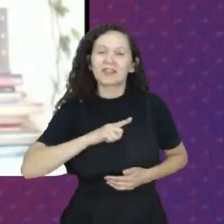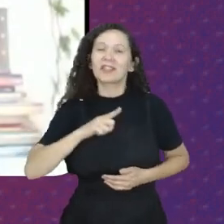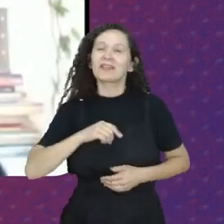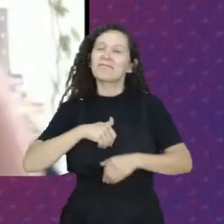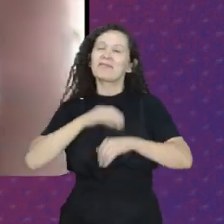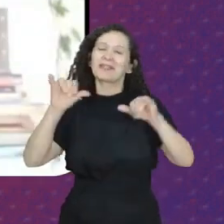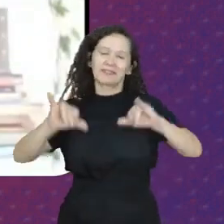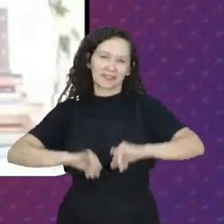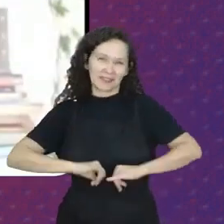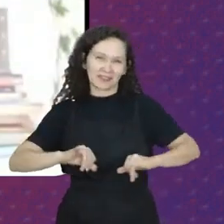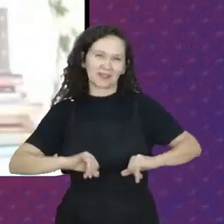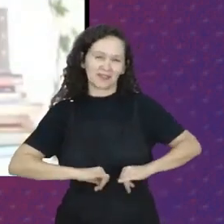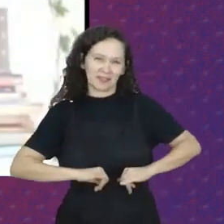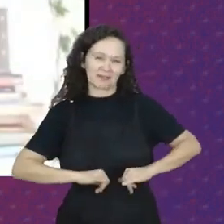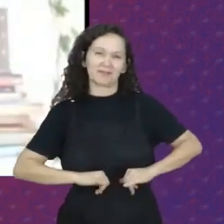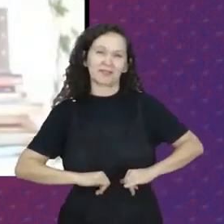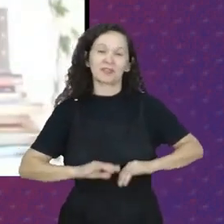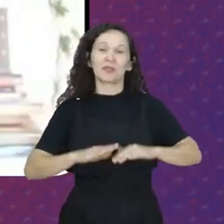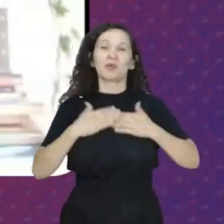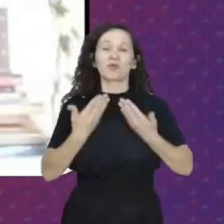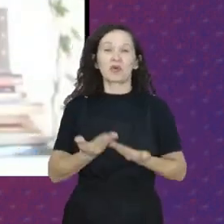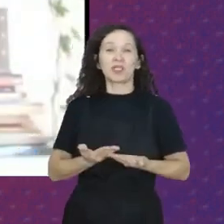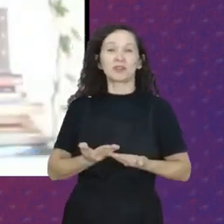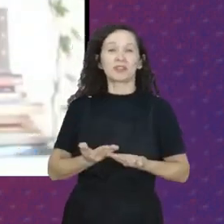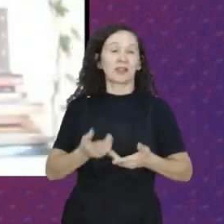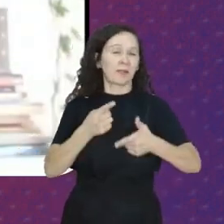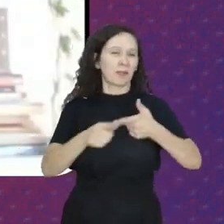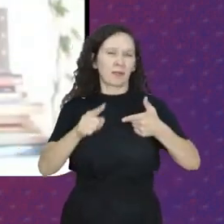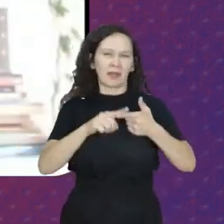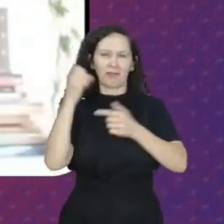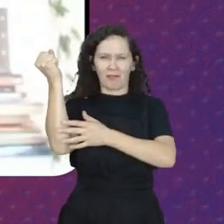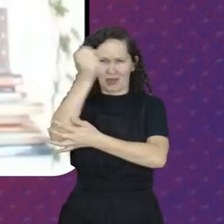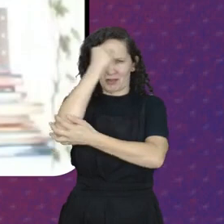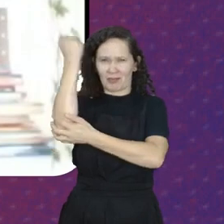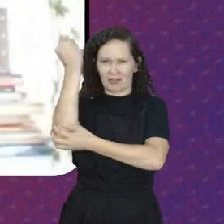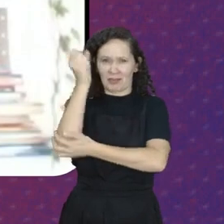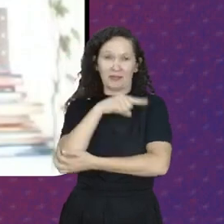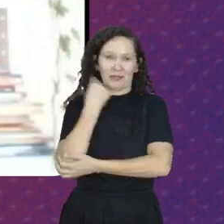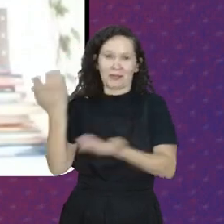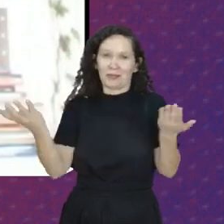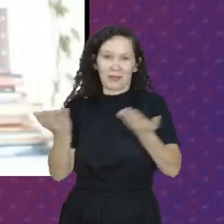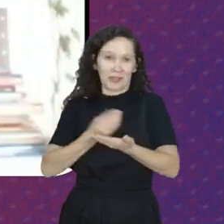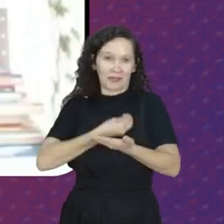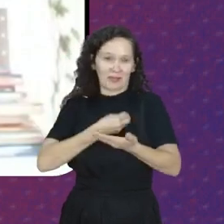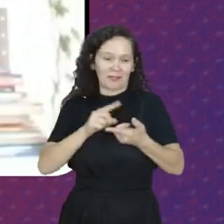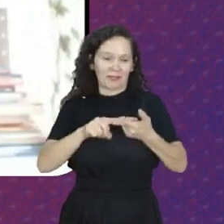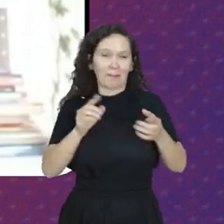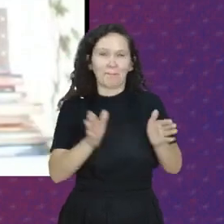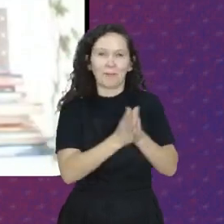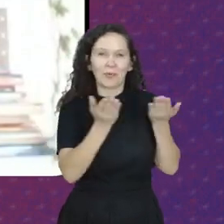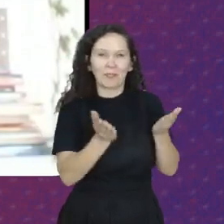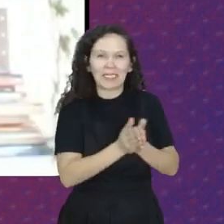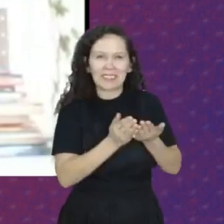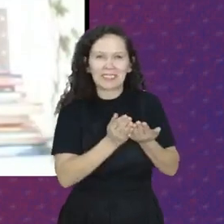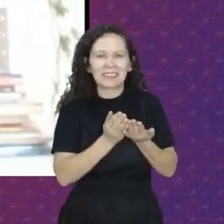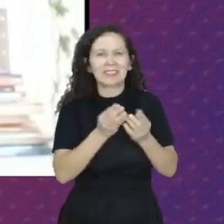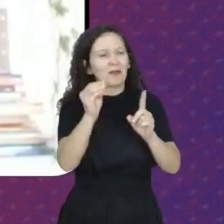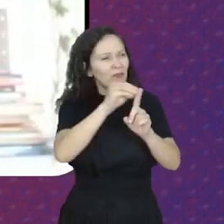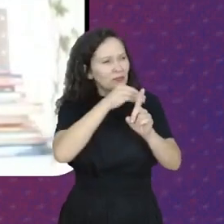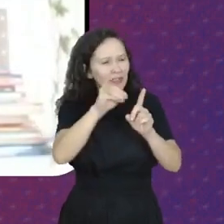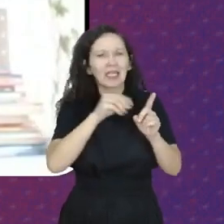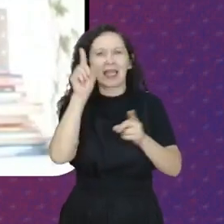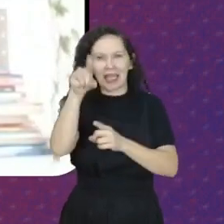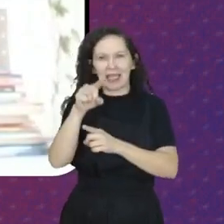mais sofrem em situações de calamidades, que é a que nós vivemos. Pobreza e miséria é uma situação de